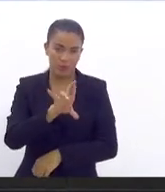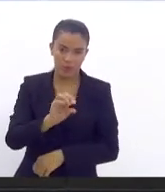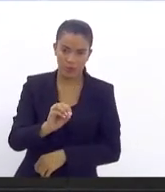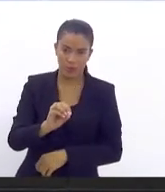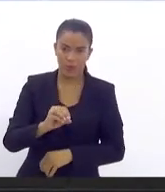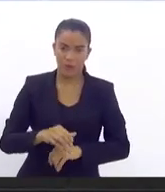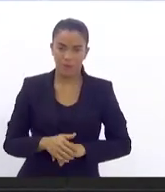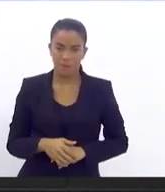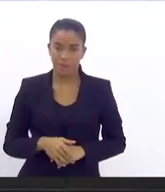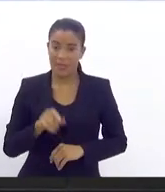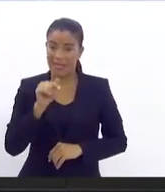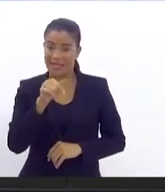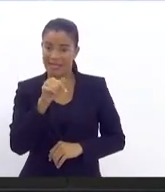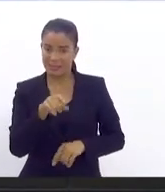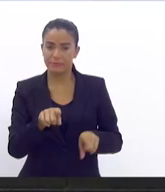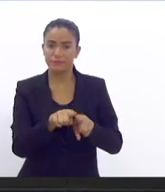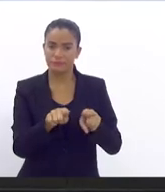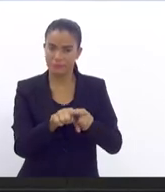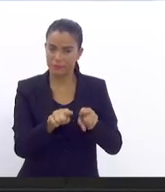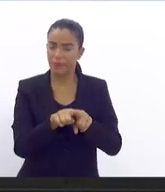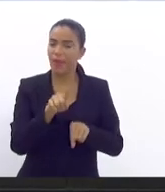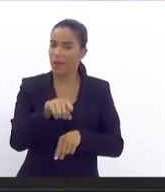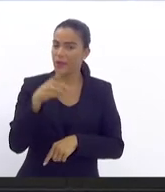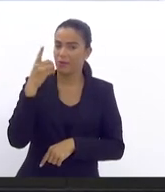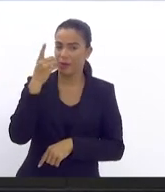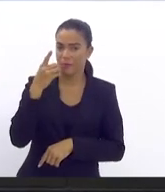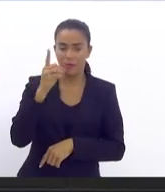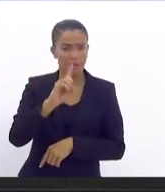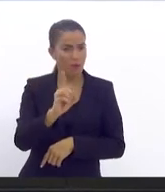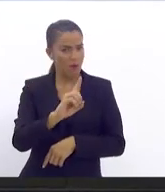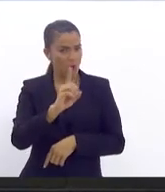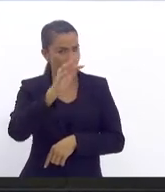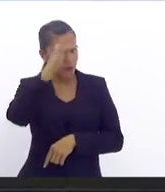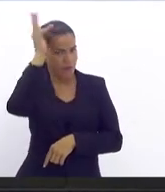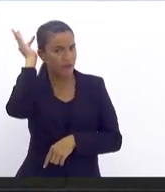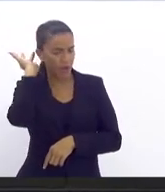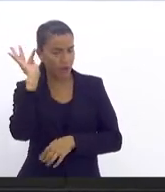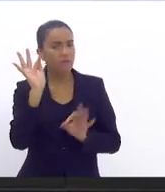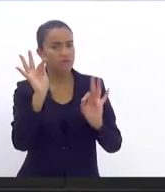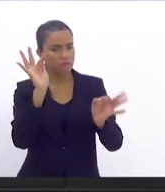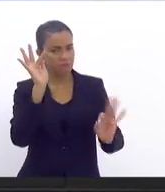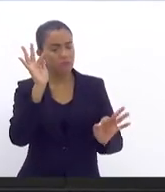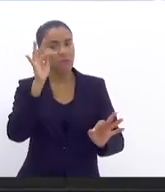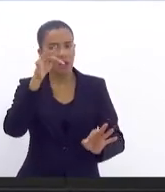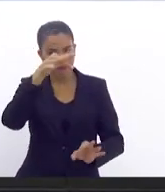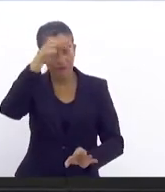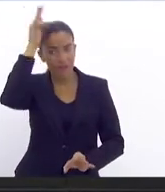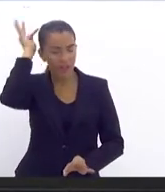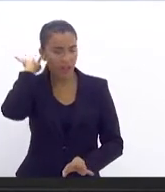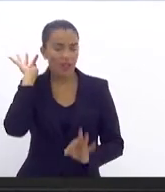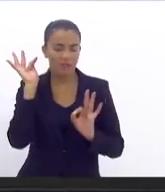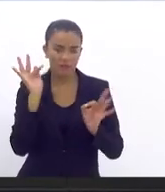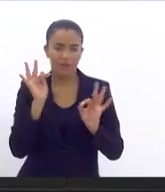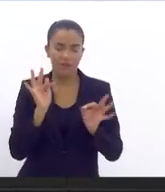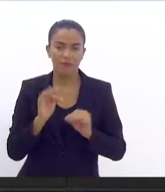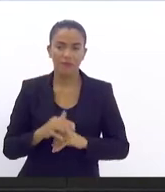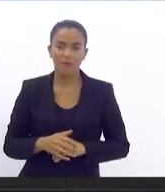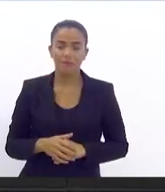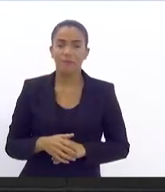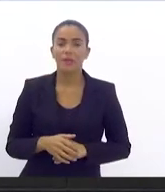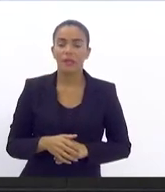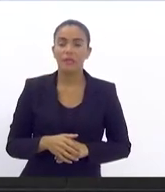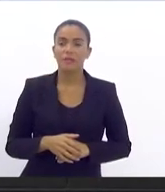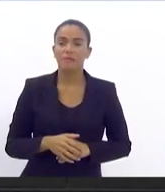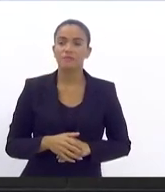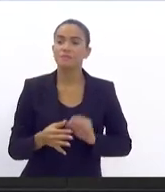aparecer... Esse também é do deputado doutor Serginho. Não, é Fred Pacheco, relator. Esse é o Fred? Esse é Fred Pacheco. Para aparecer, deputado